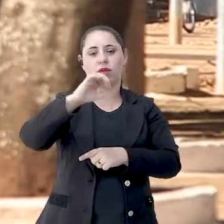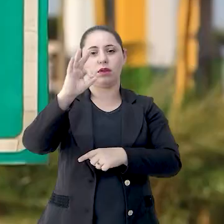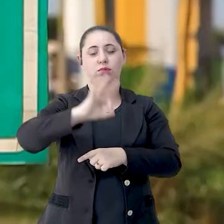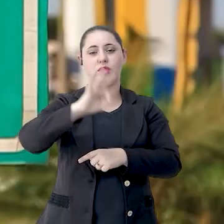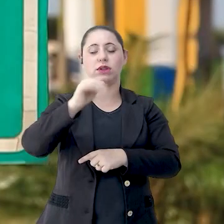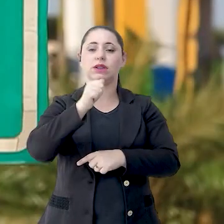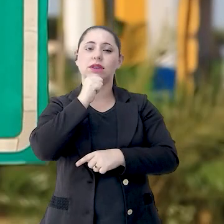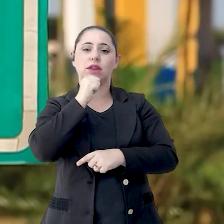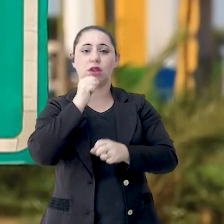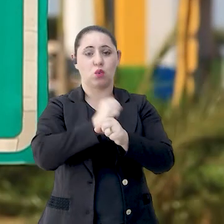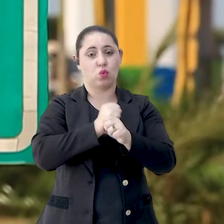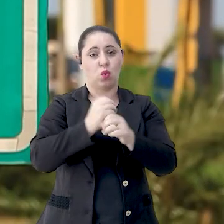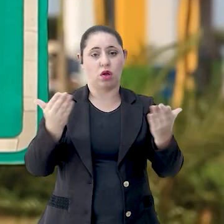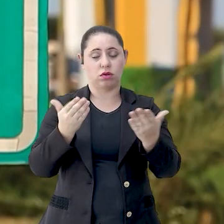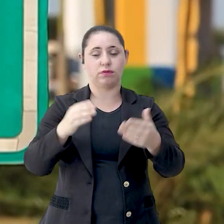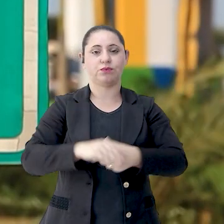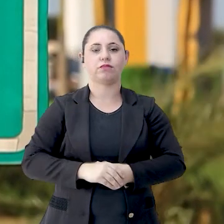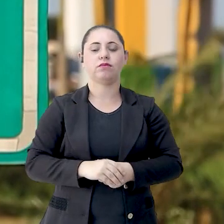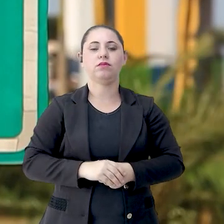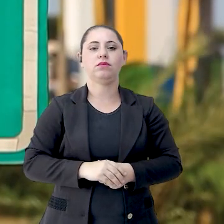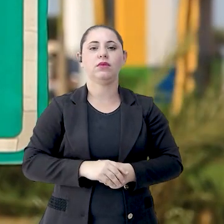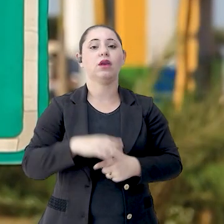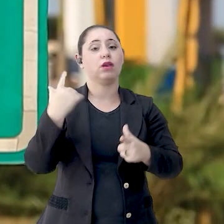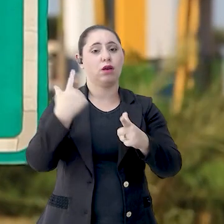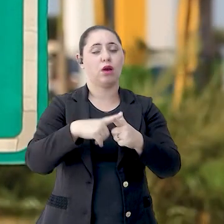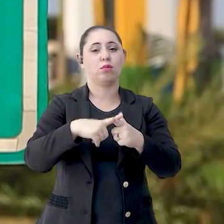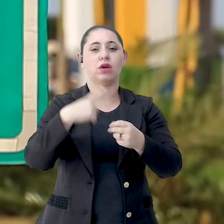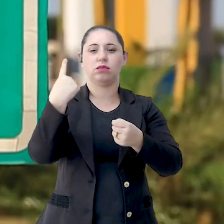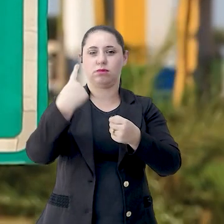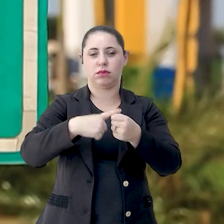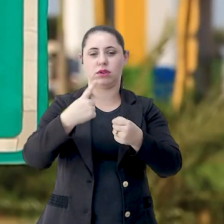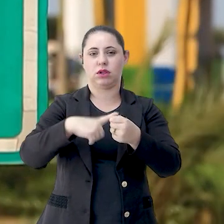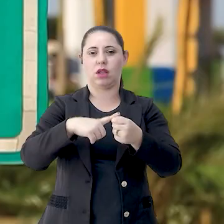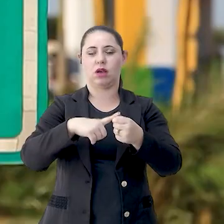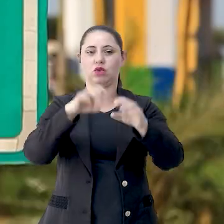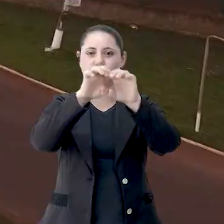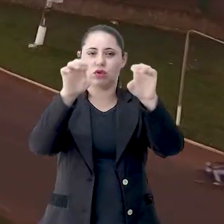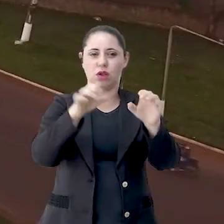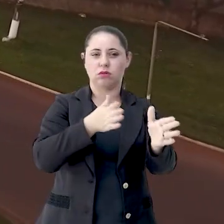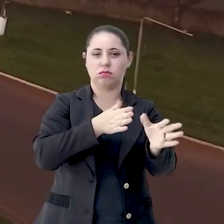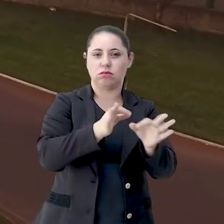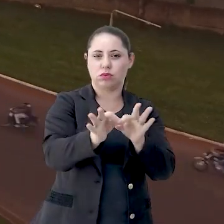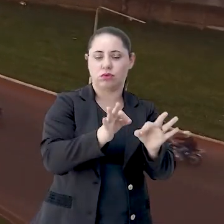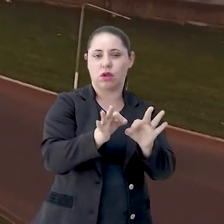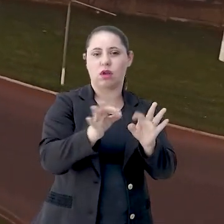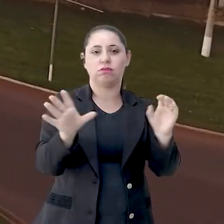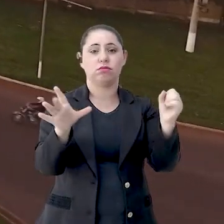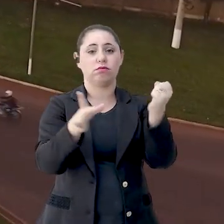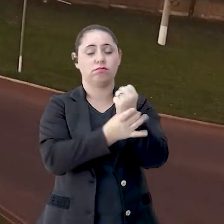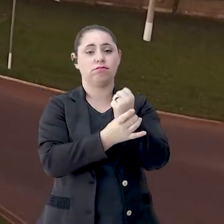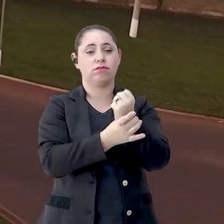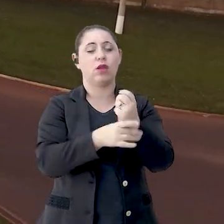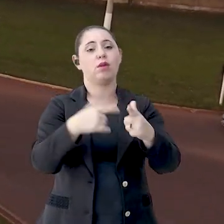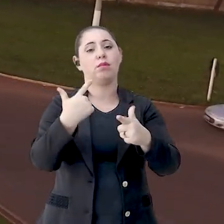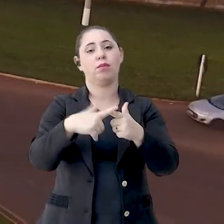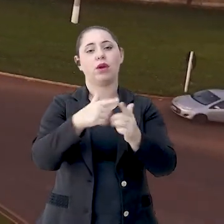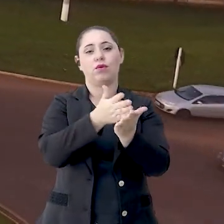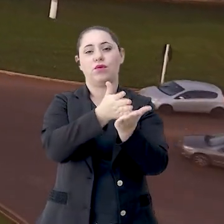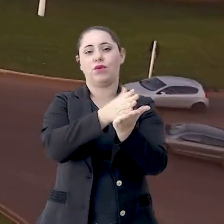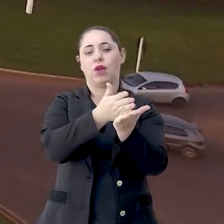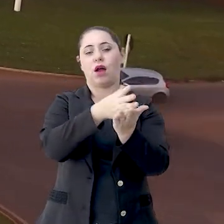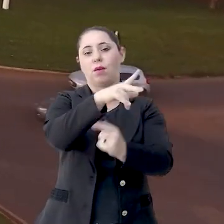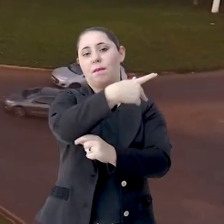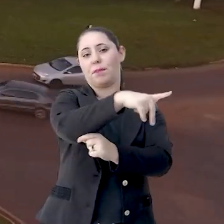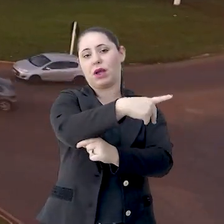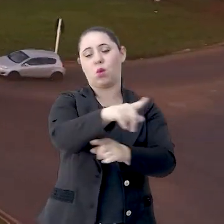ano. E por se tratar de um município estratégico para a segurança, justamente por estar na fronteira com o Paraguai,